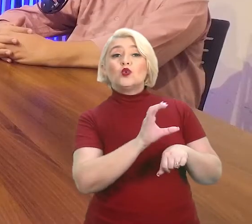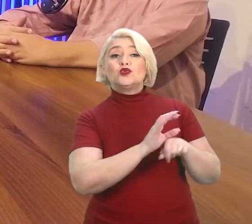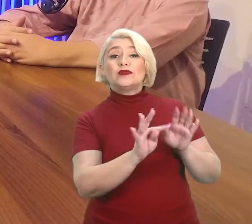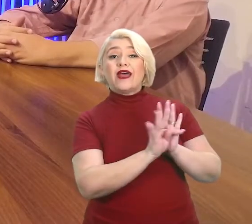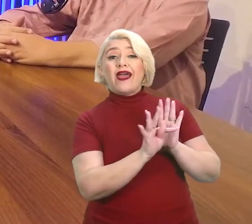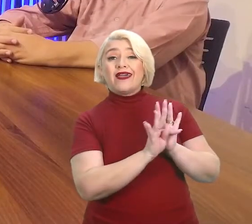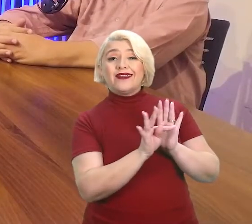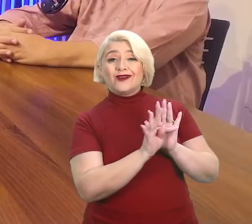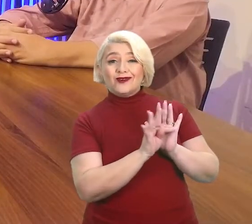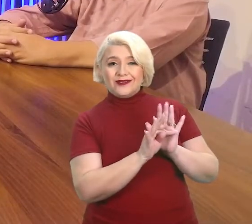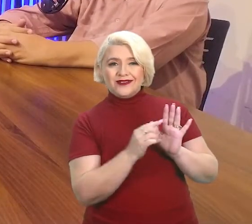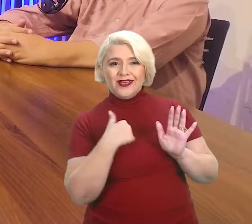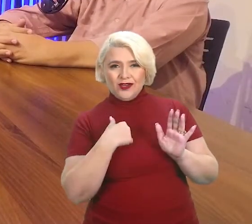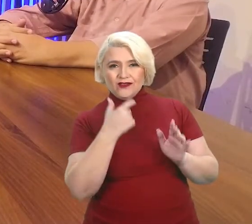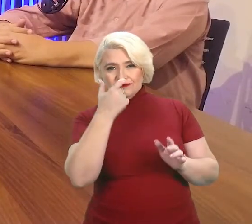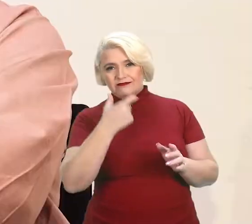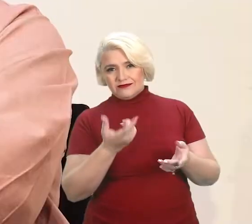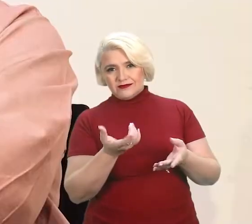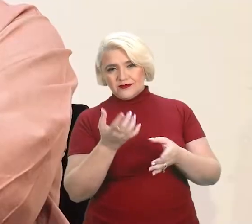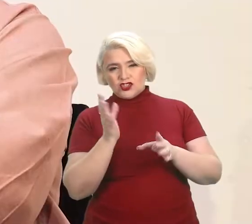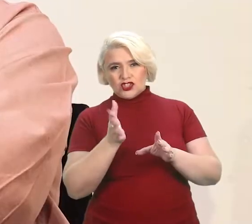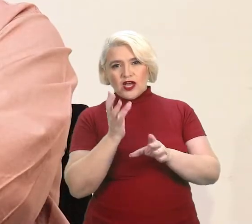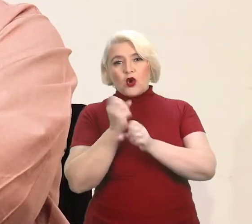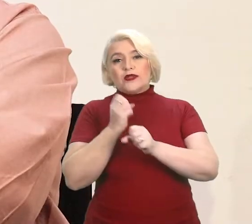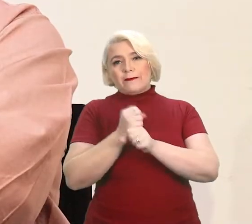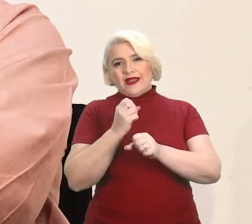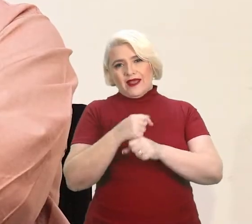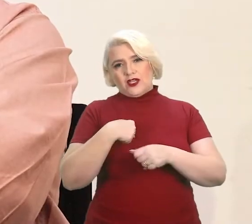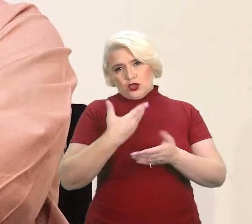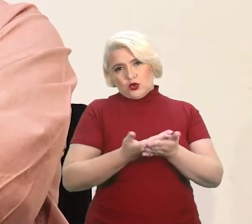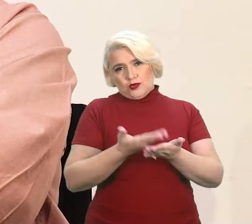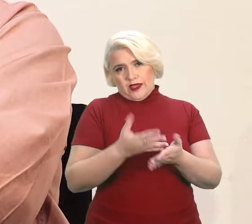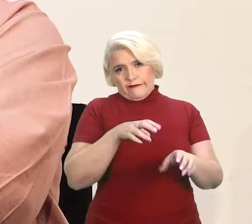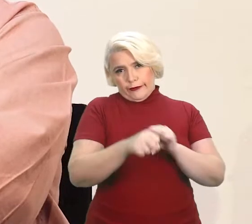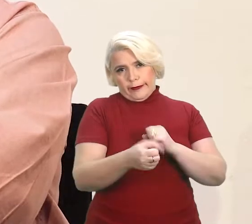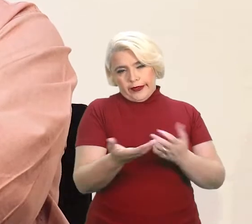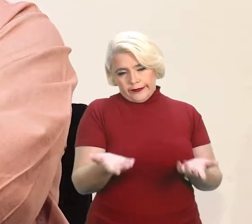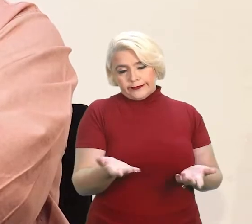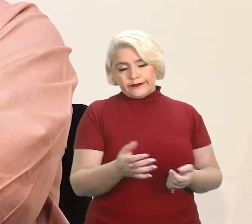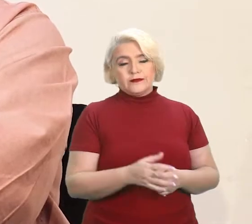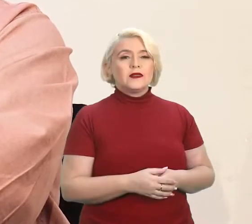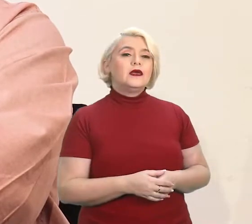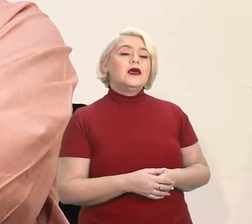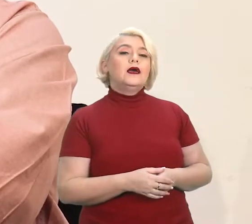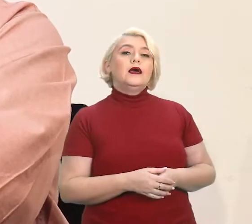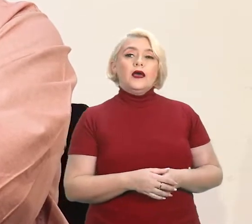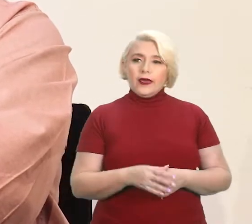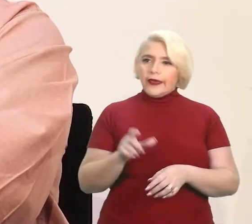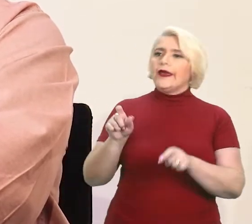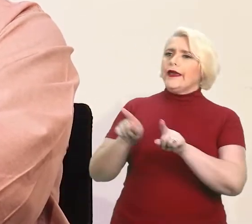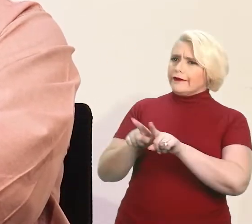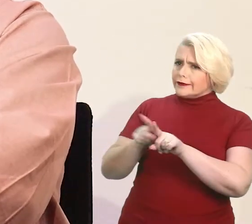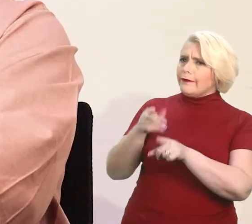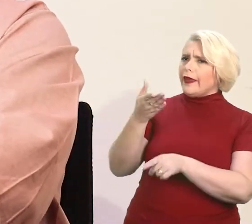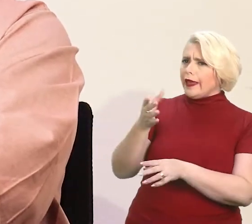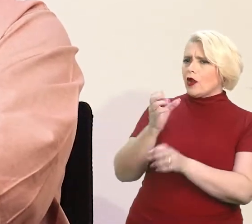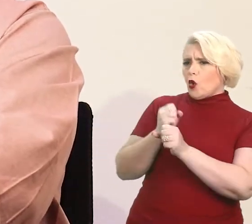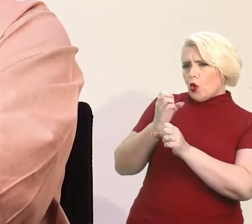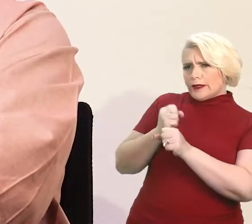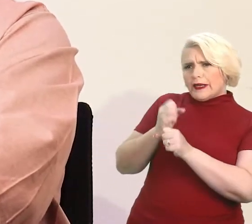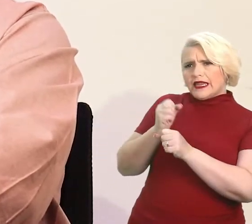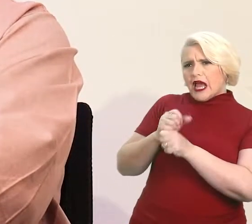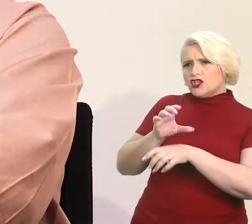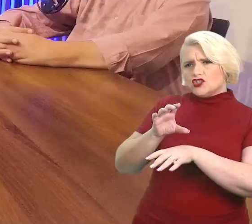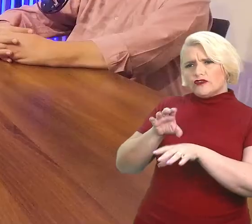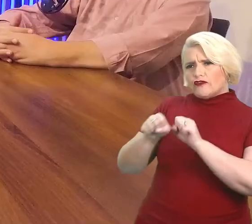curso técnico. Técnico em né? contabilidade eu fiz, técnico em contabilidade, fazia o pedagógico